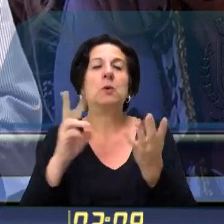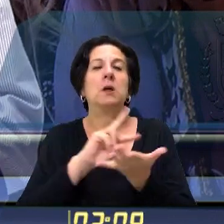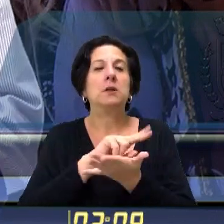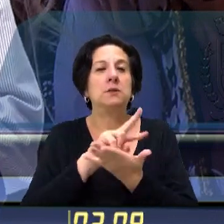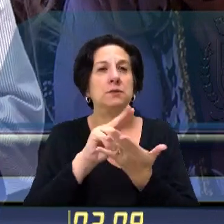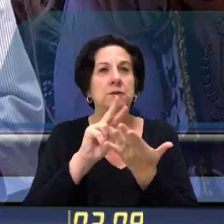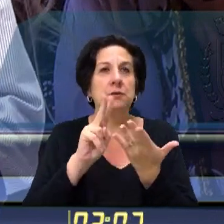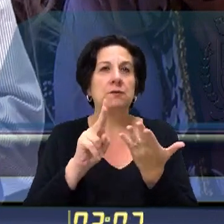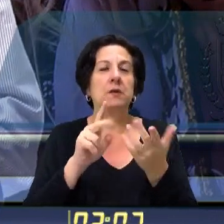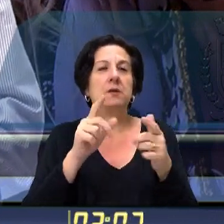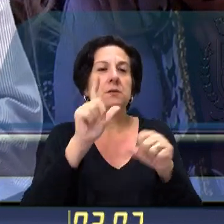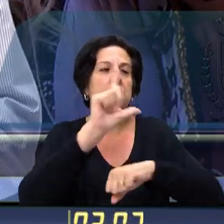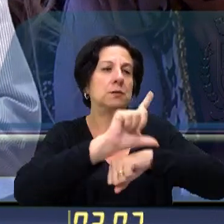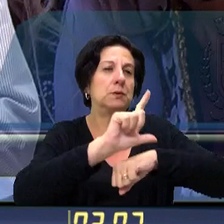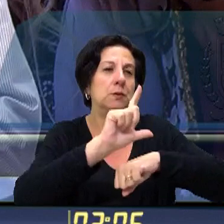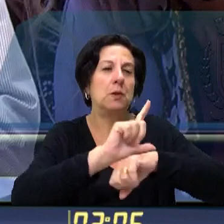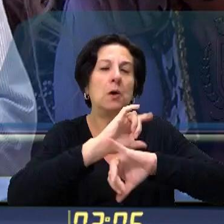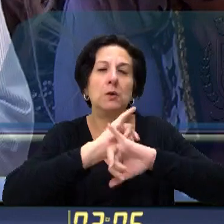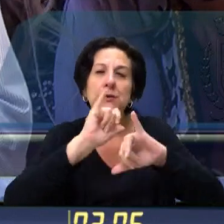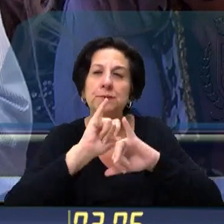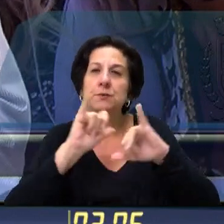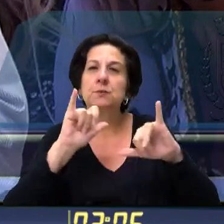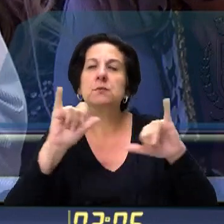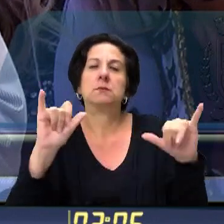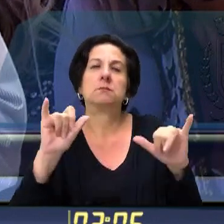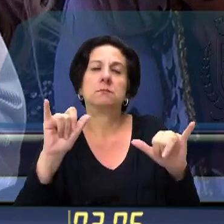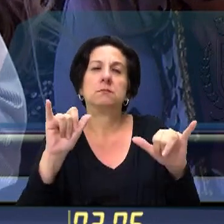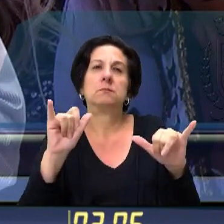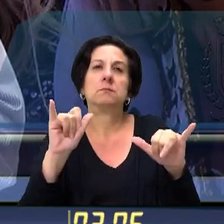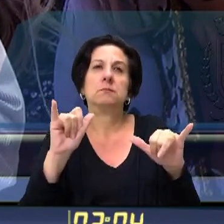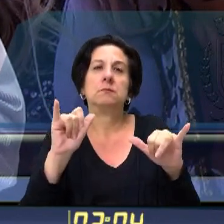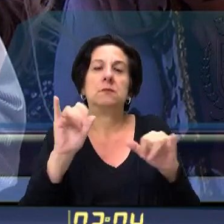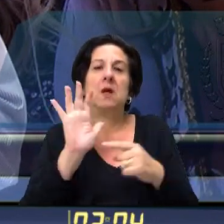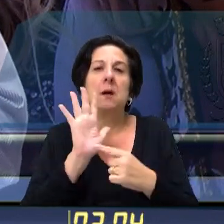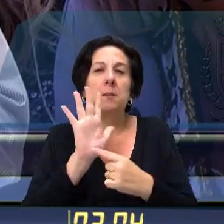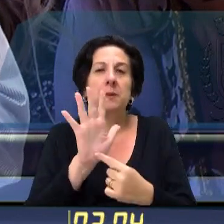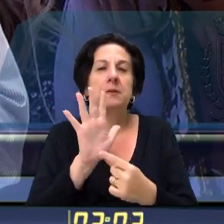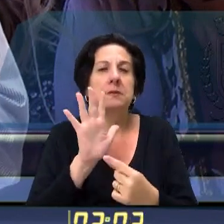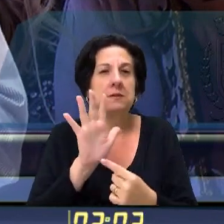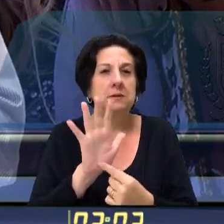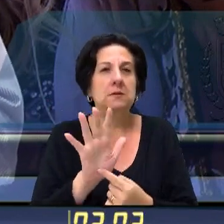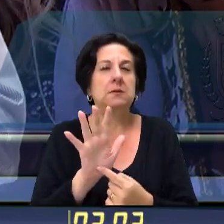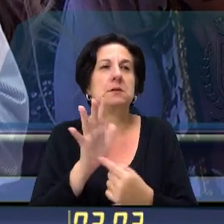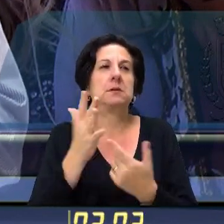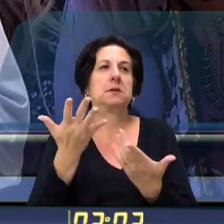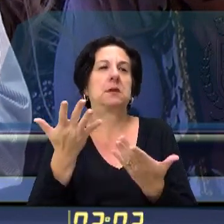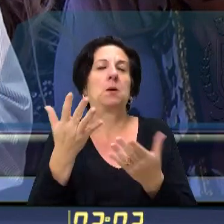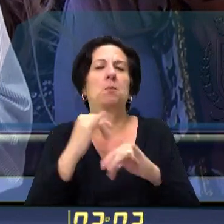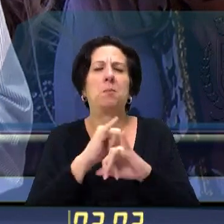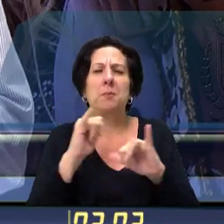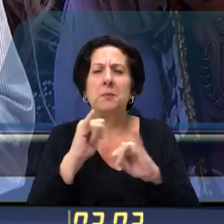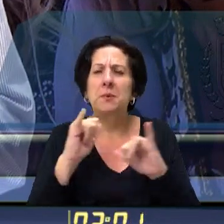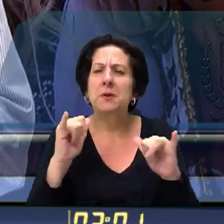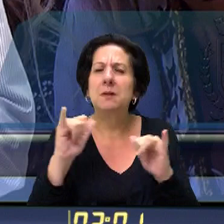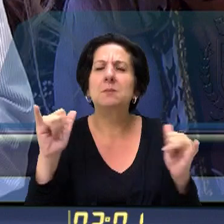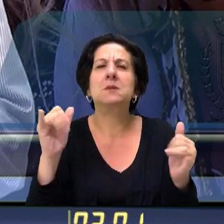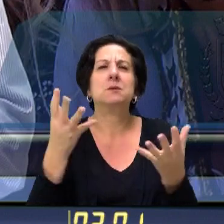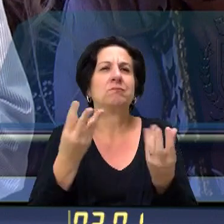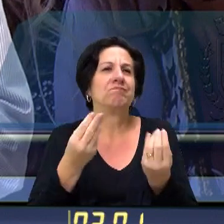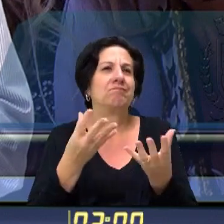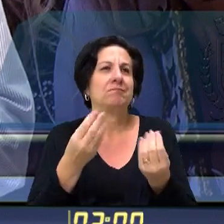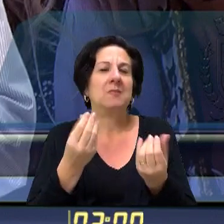diversos expositores com divulgações no comércio, apresentações com farta programação. Eu